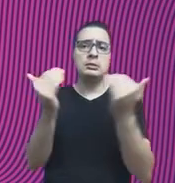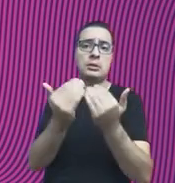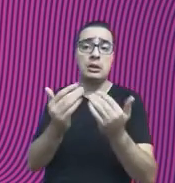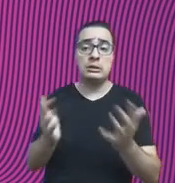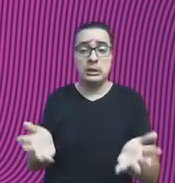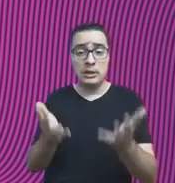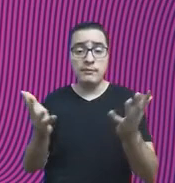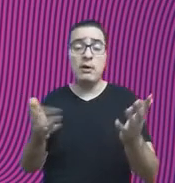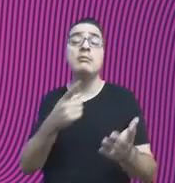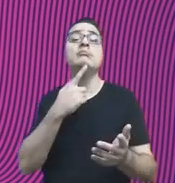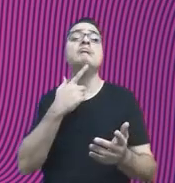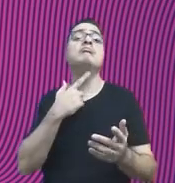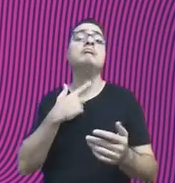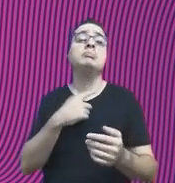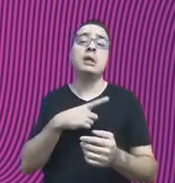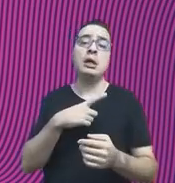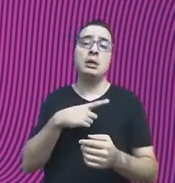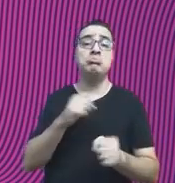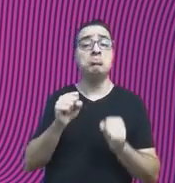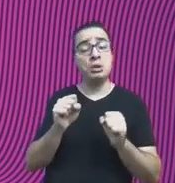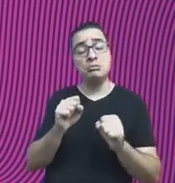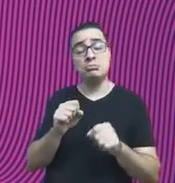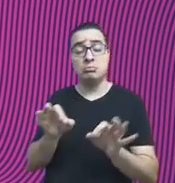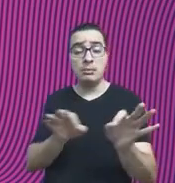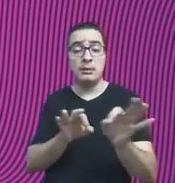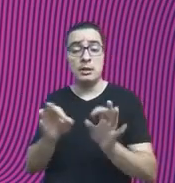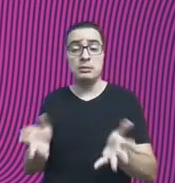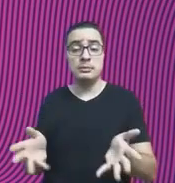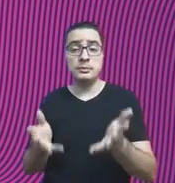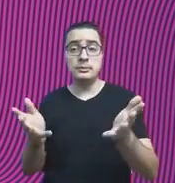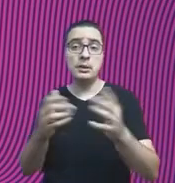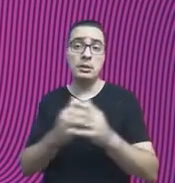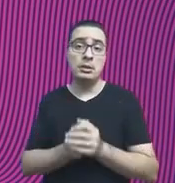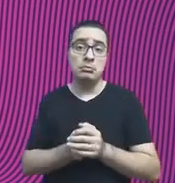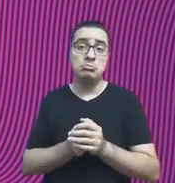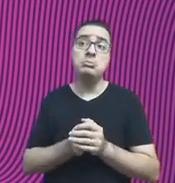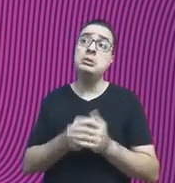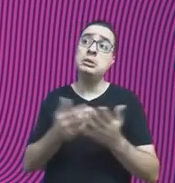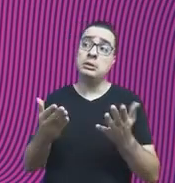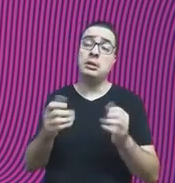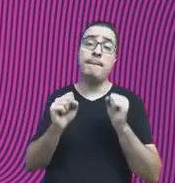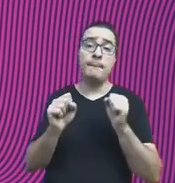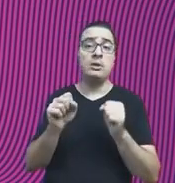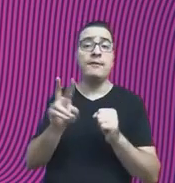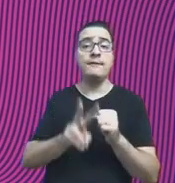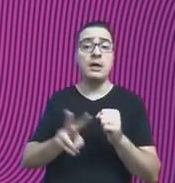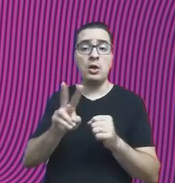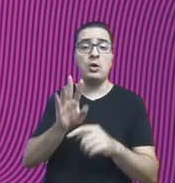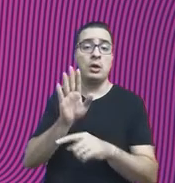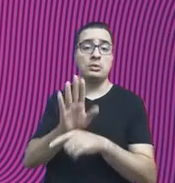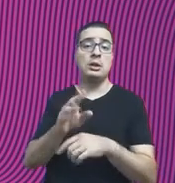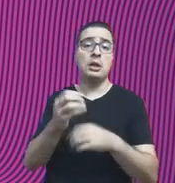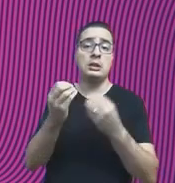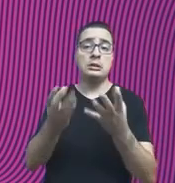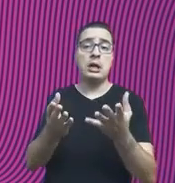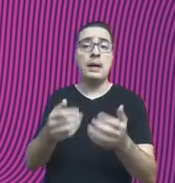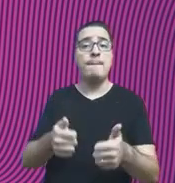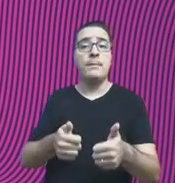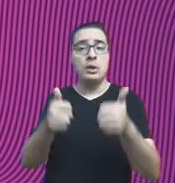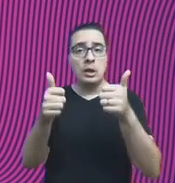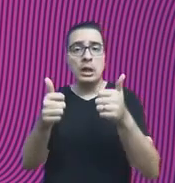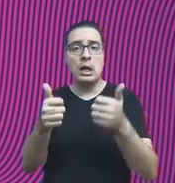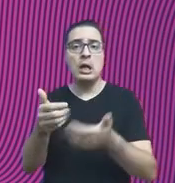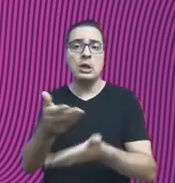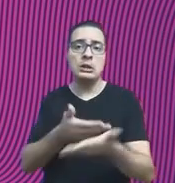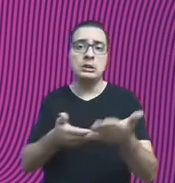uma coisa que a gente poderia explorar, sim. E aí, isso pode ajudar a trazer valor e melhorar aquela relação custo-benefício que eu falo,